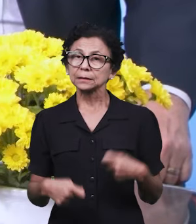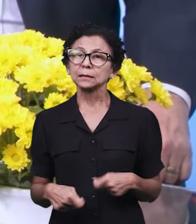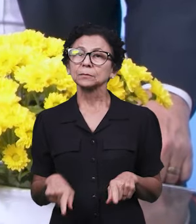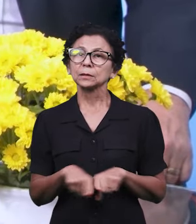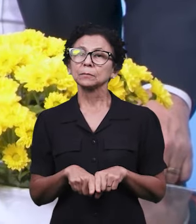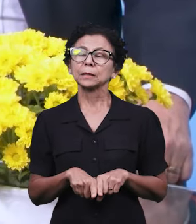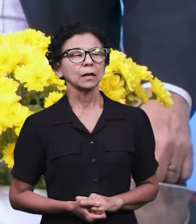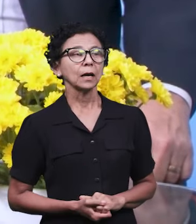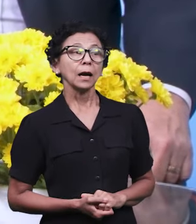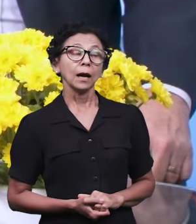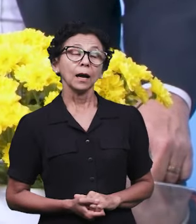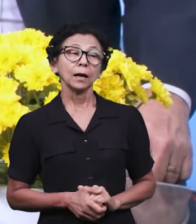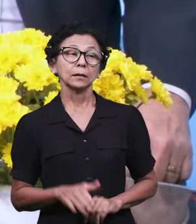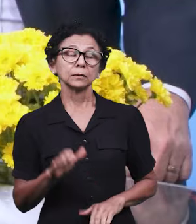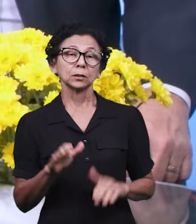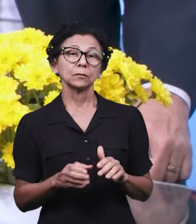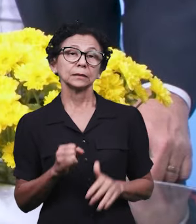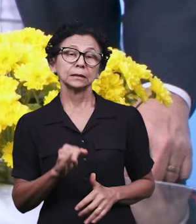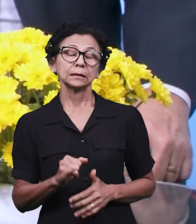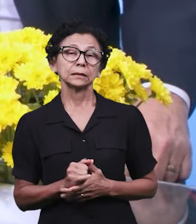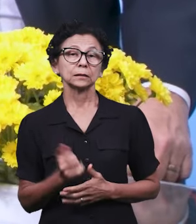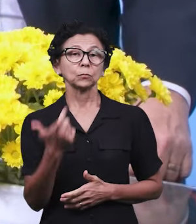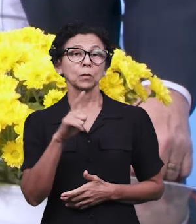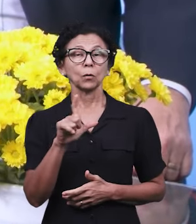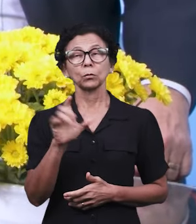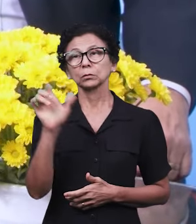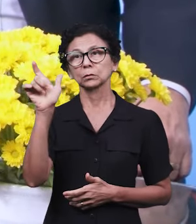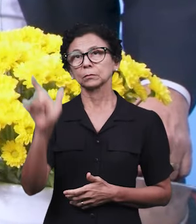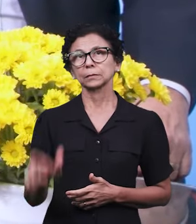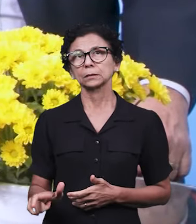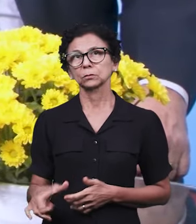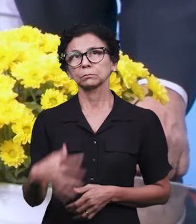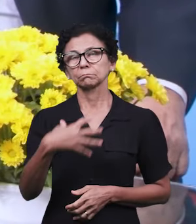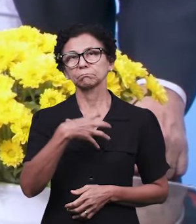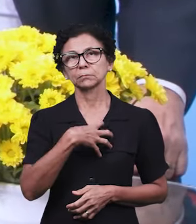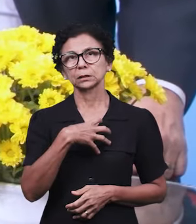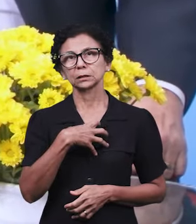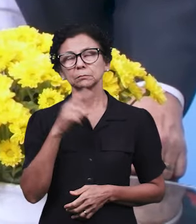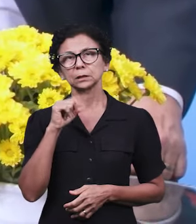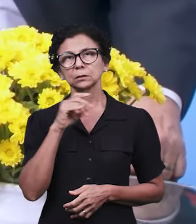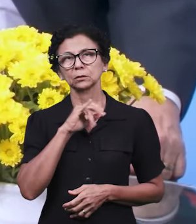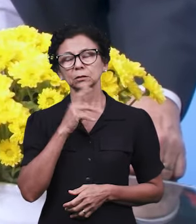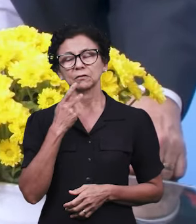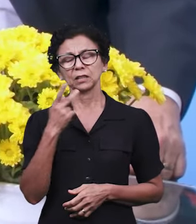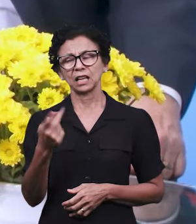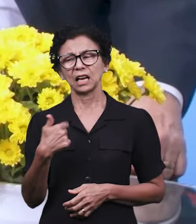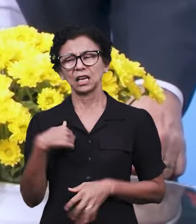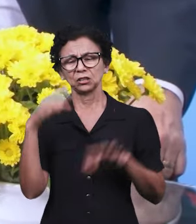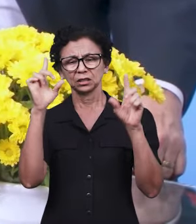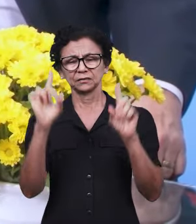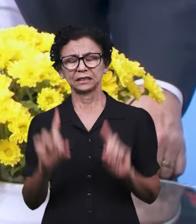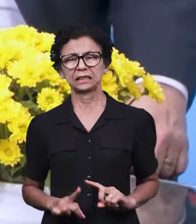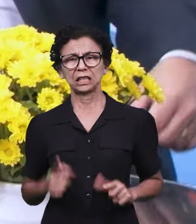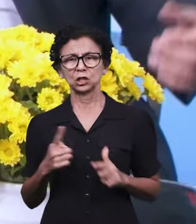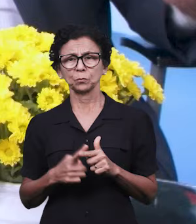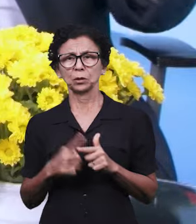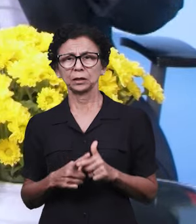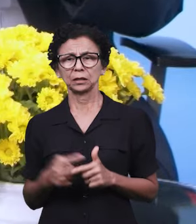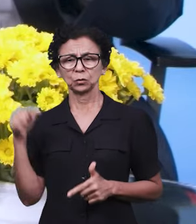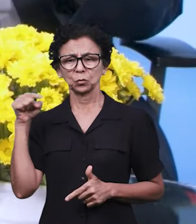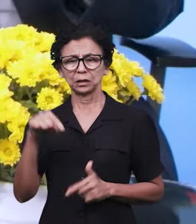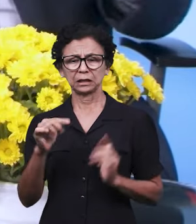Não E é? talvez o outro poderia ter um sentimento de, eu não devo estar no meio deles porque eu sou Exatamente. diferente. Mas